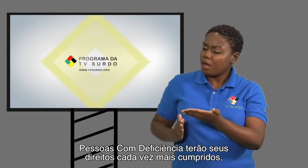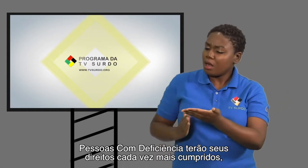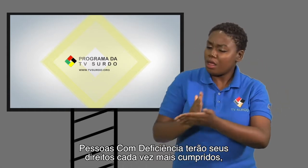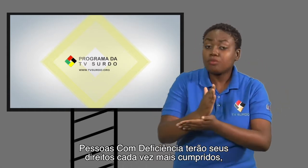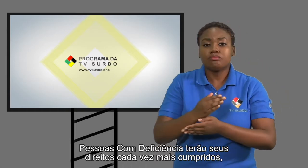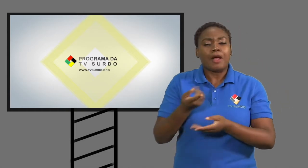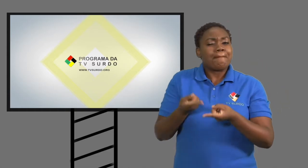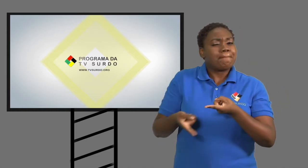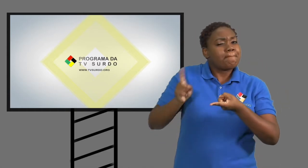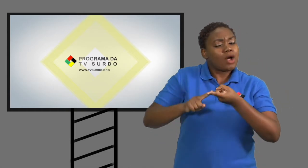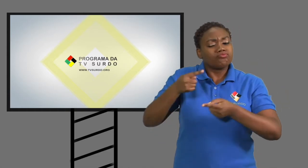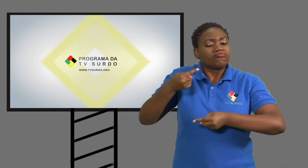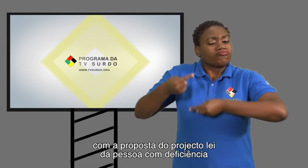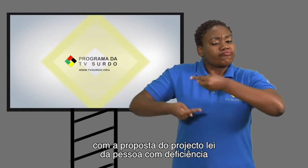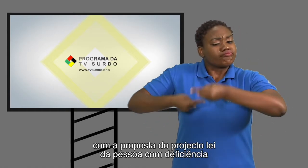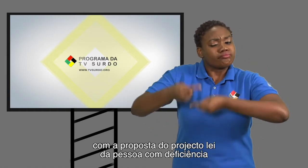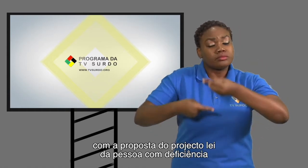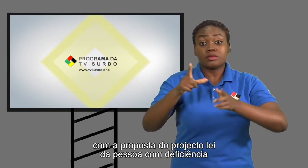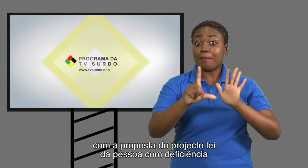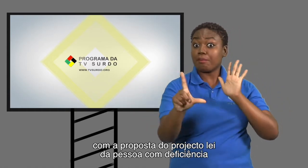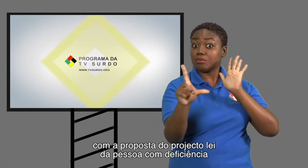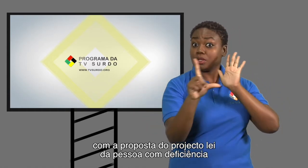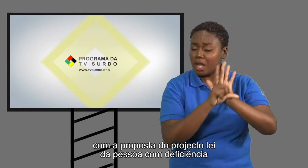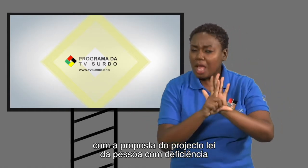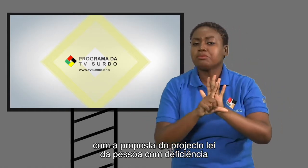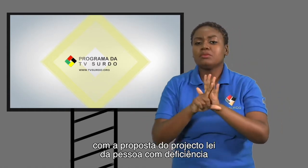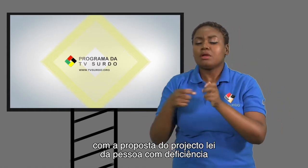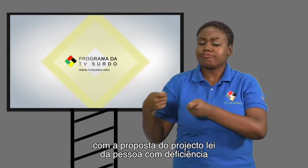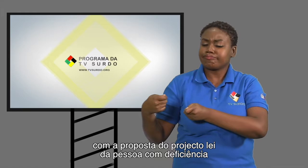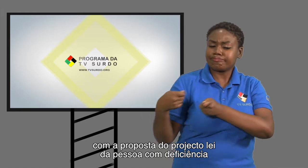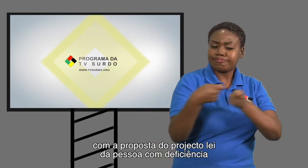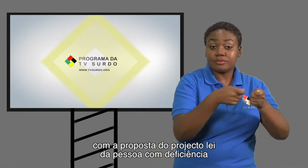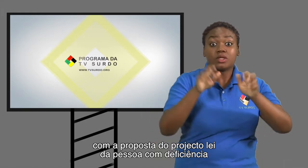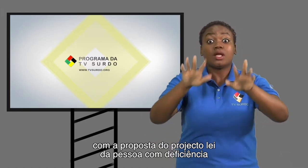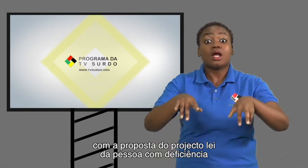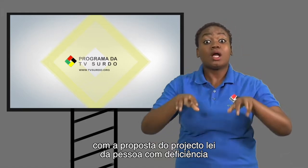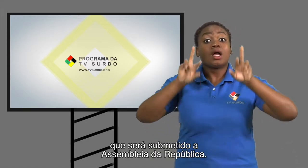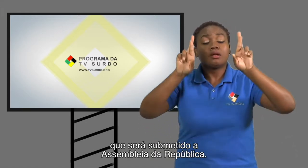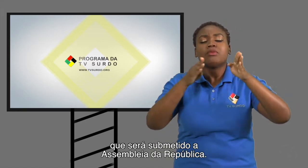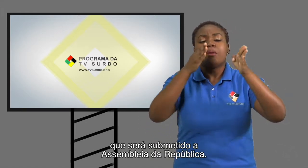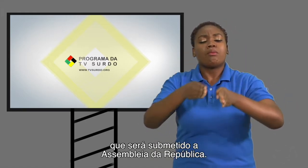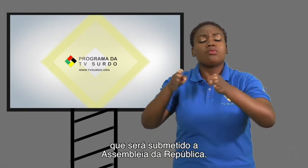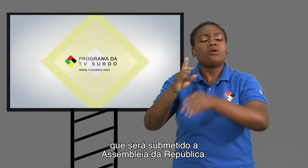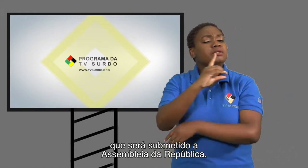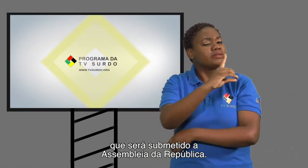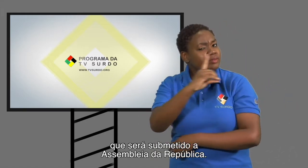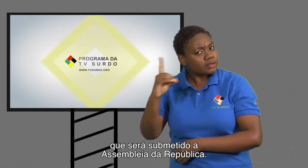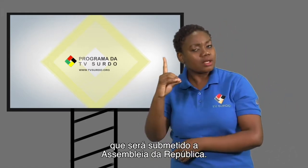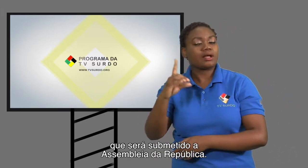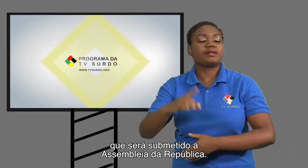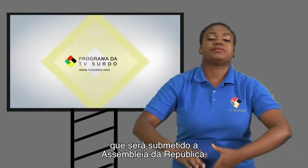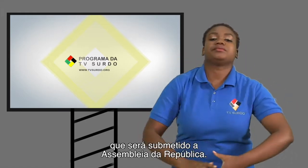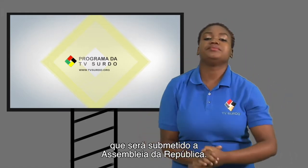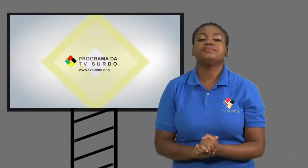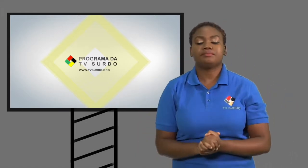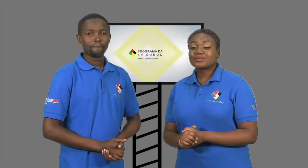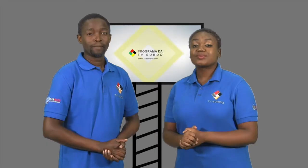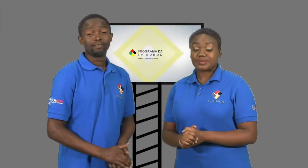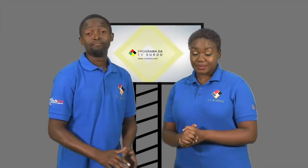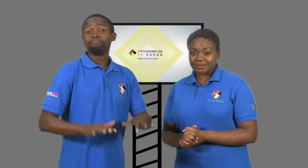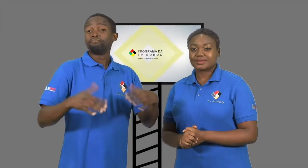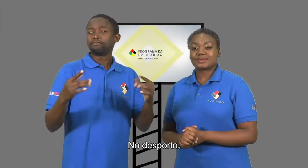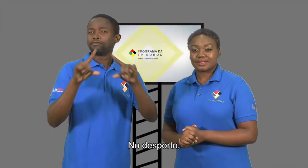cumpridos, com a proposta do projeto Lei da Pessoa com Deficiência que será submetido à Assembleia da República.